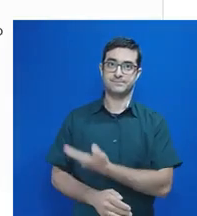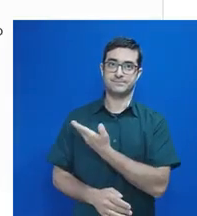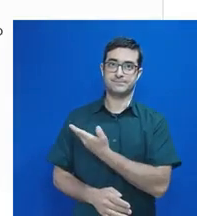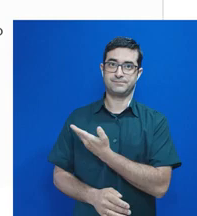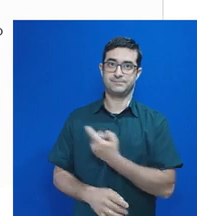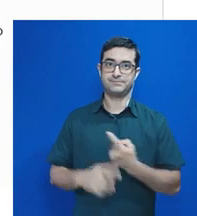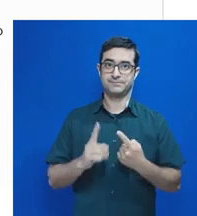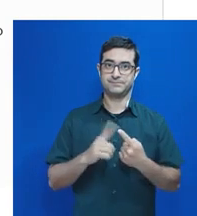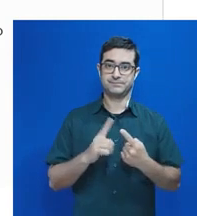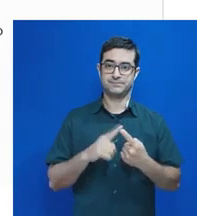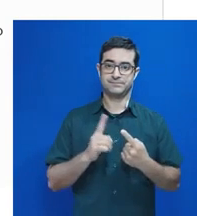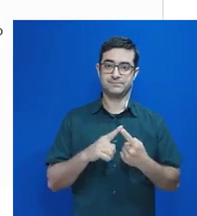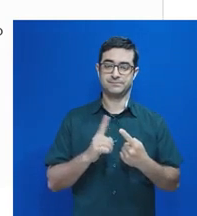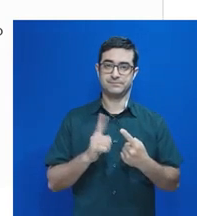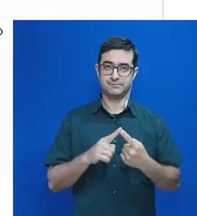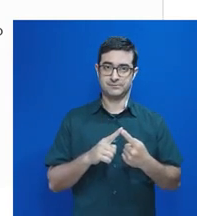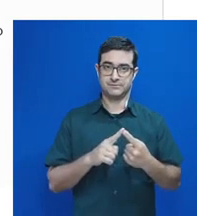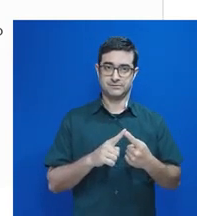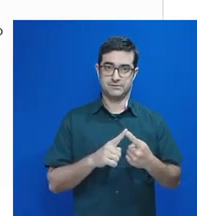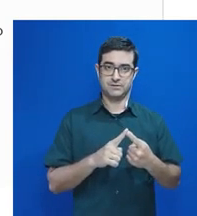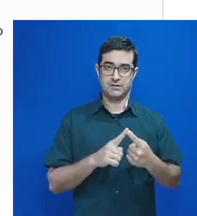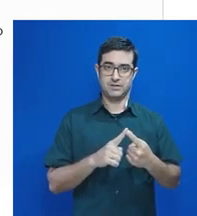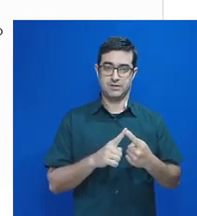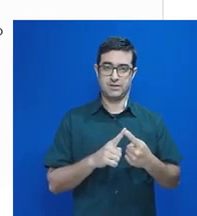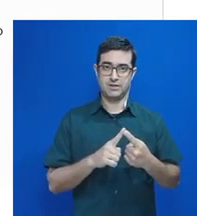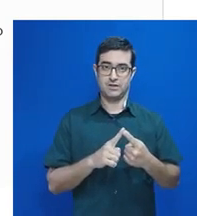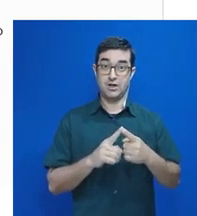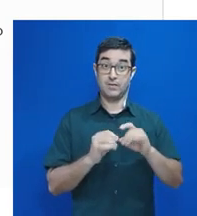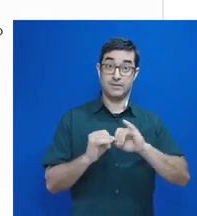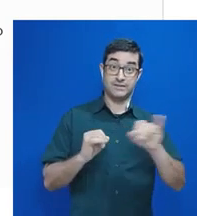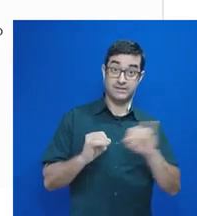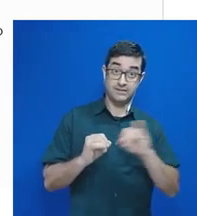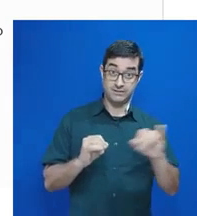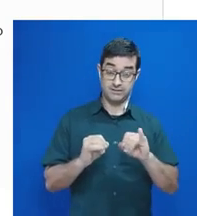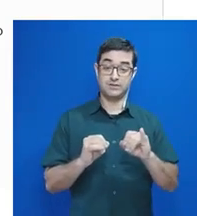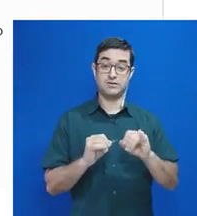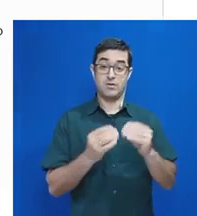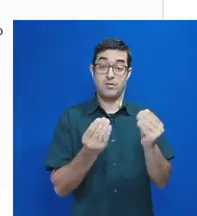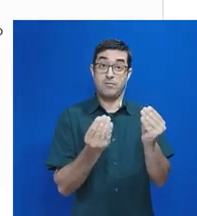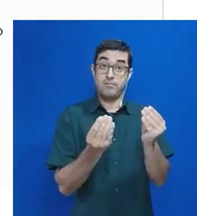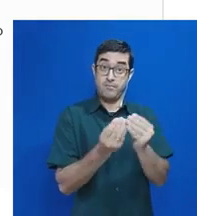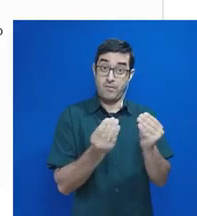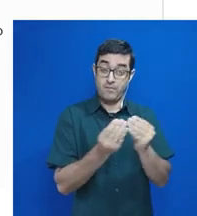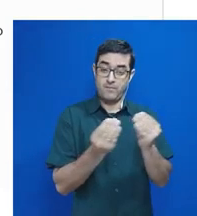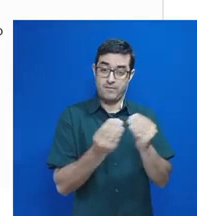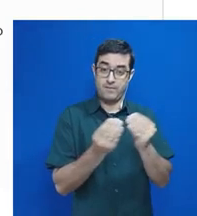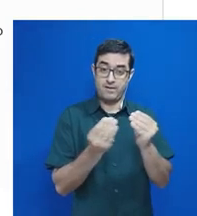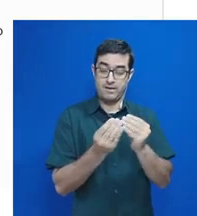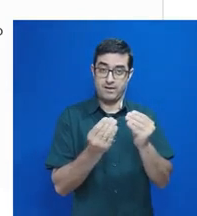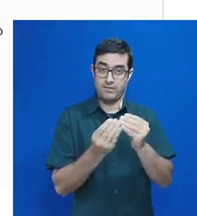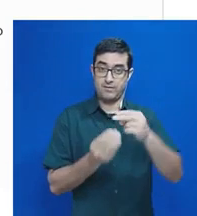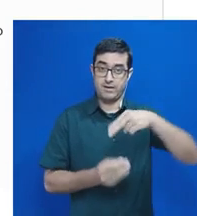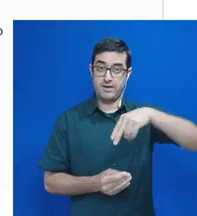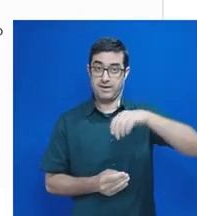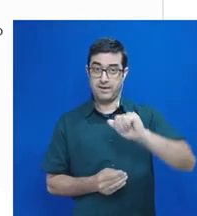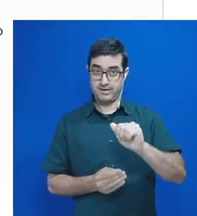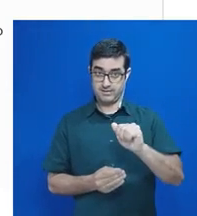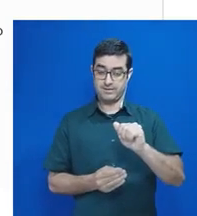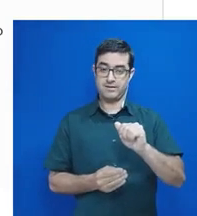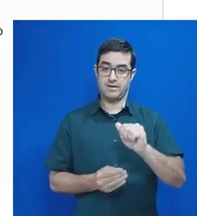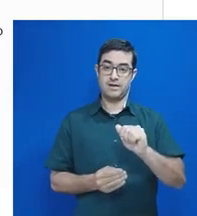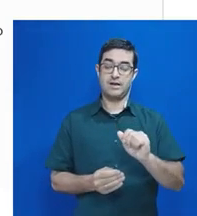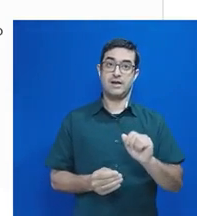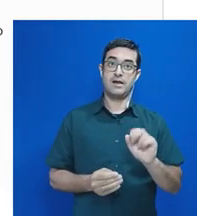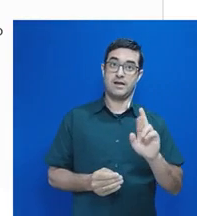e moléculas polares, por exemplo, cloreto de sódio e cloreto de rubídio dissolvidos em água. Né? As